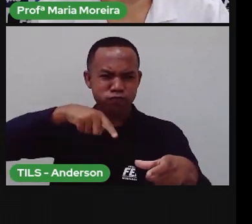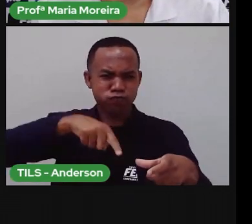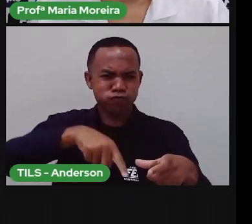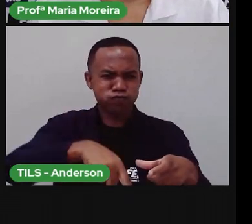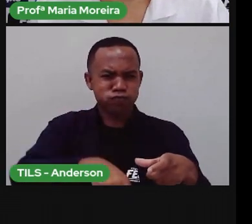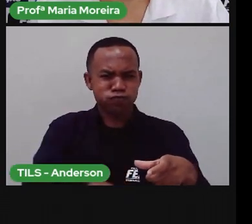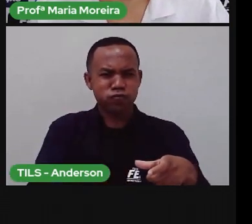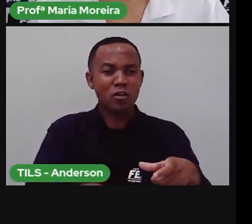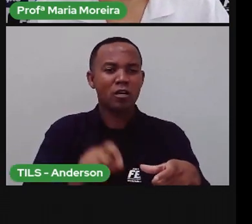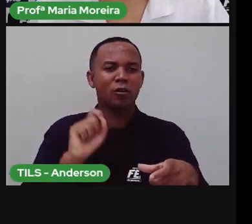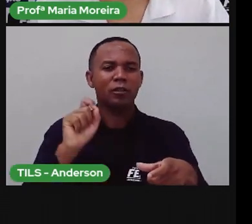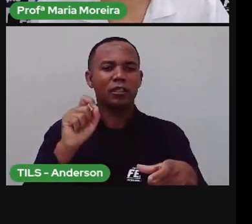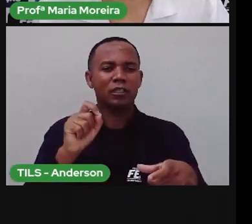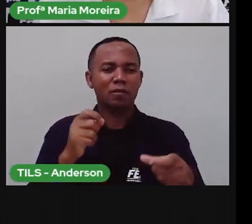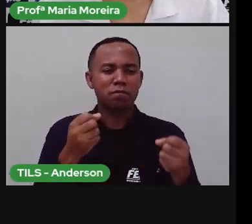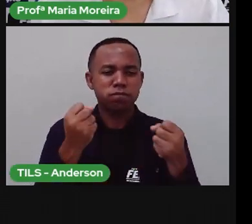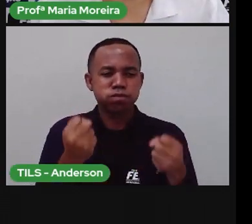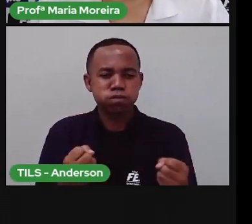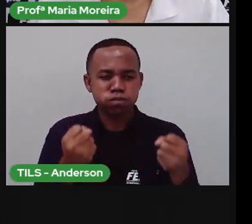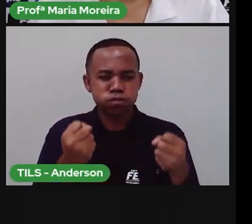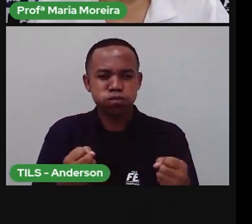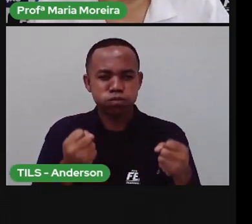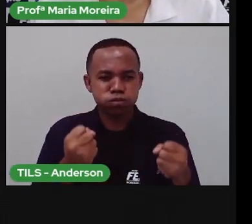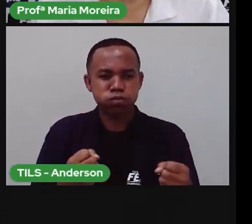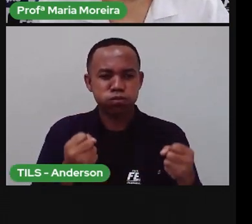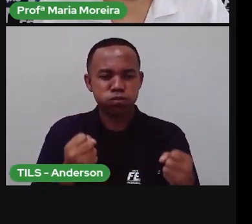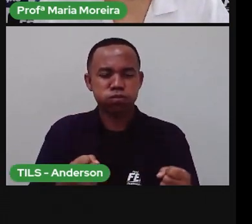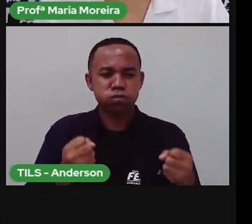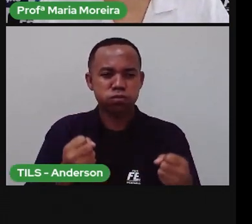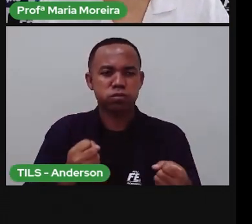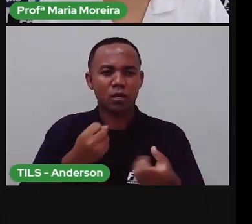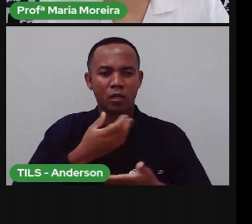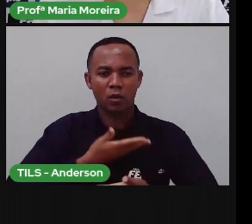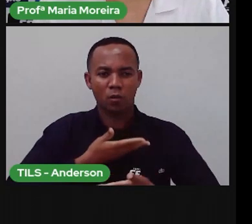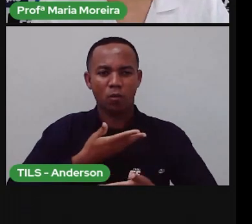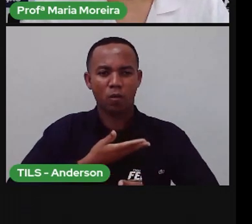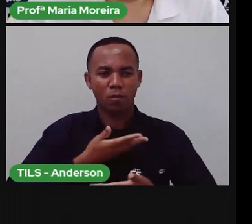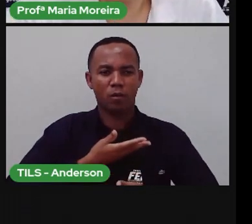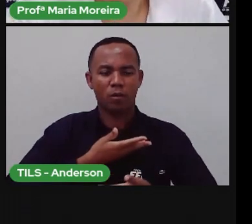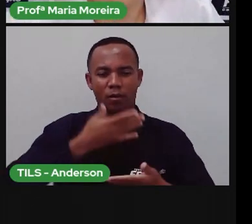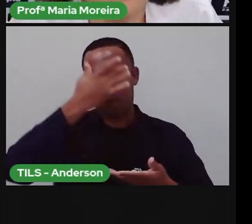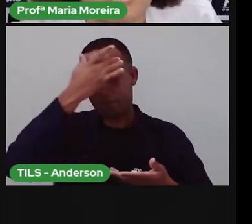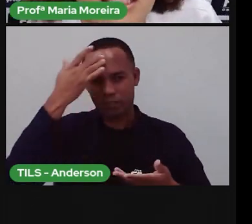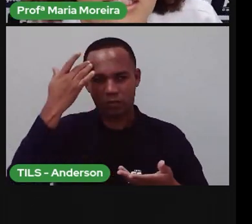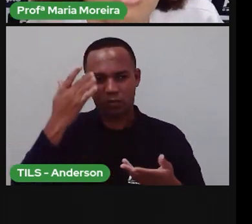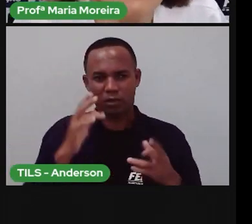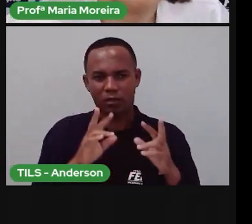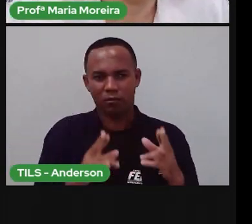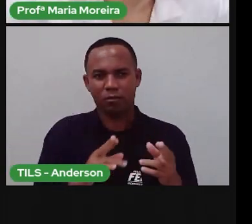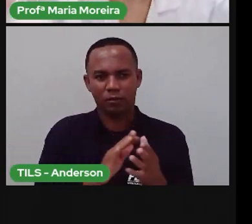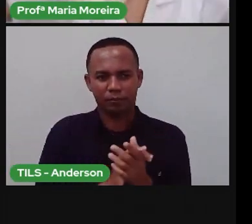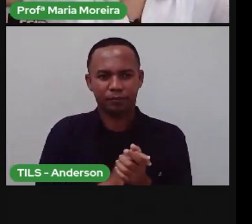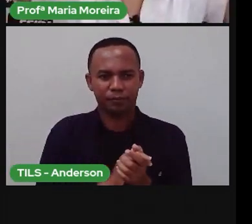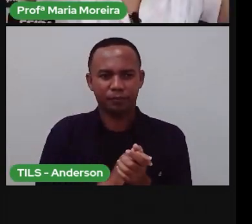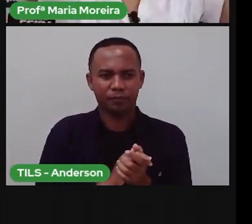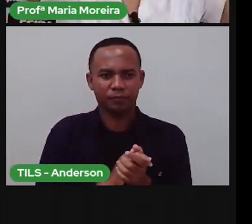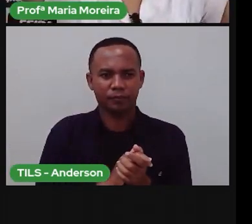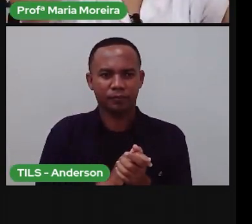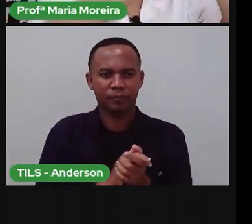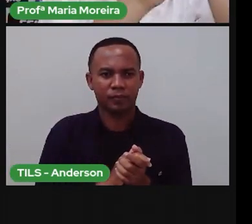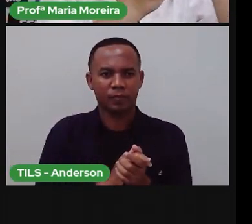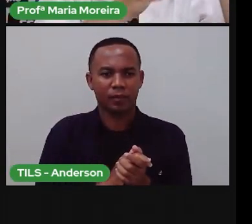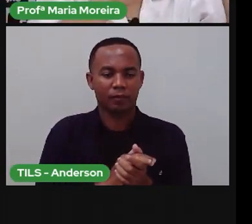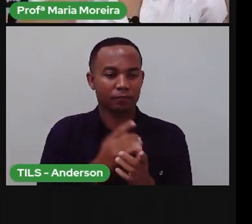da água é tão grande que esmagaria totalmente o corpo de uma pessoa. É como se fosse assim, ó,